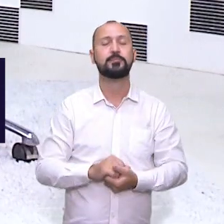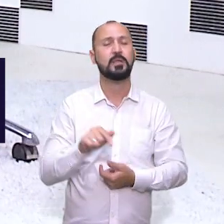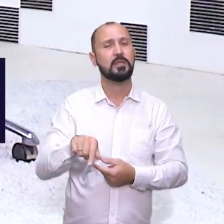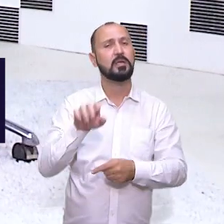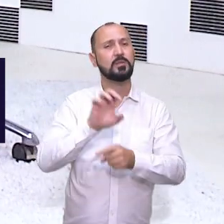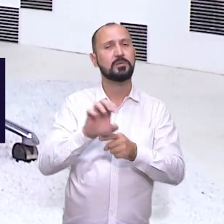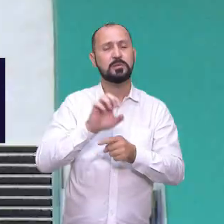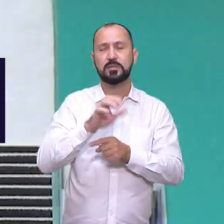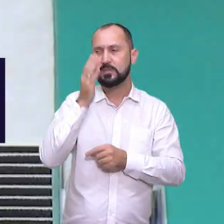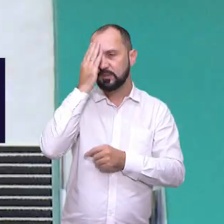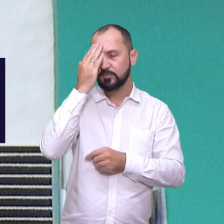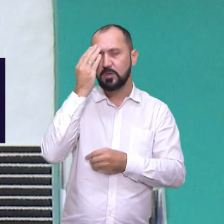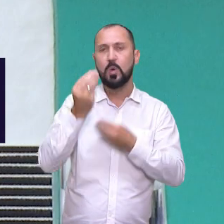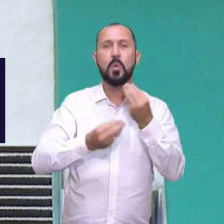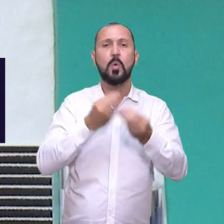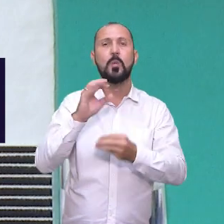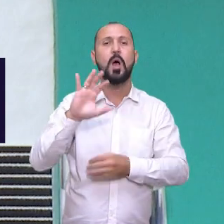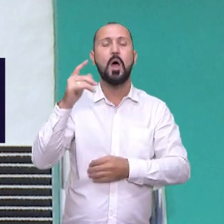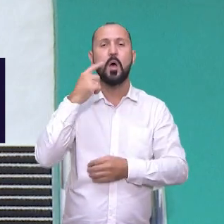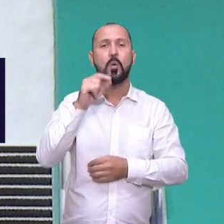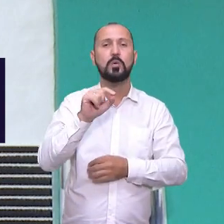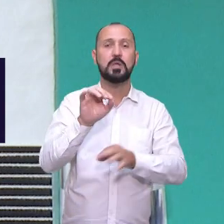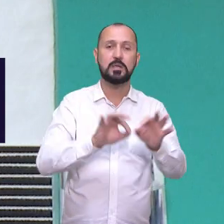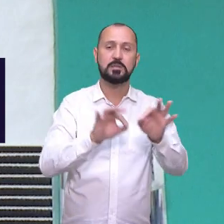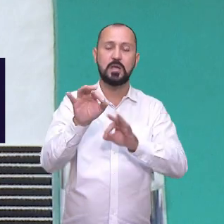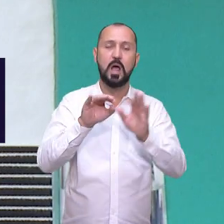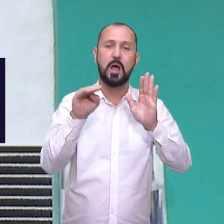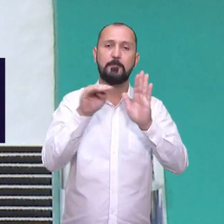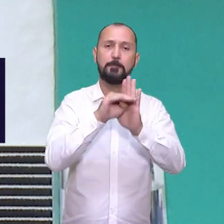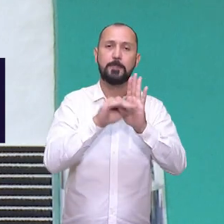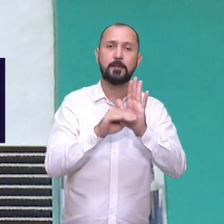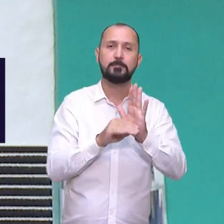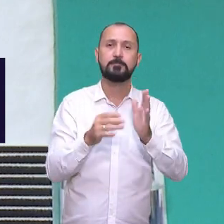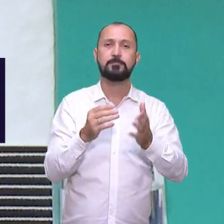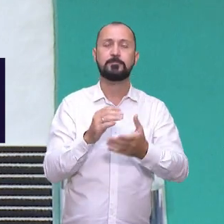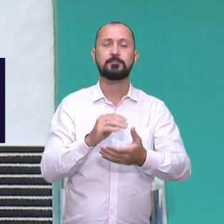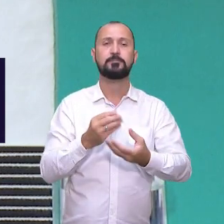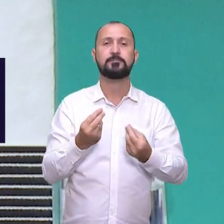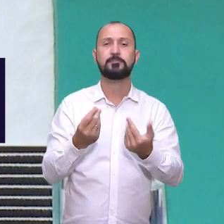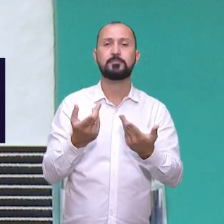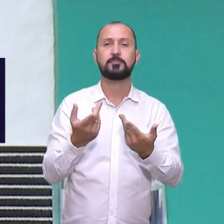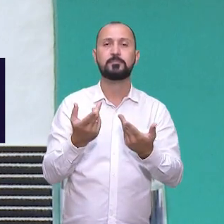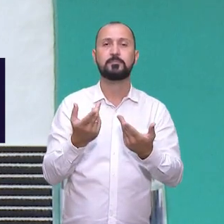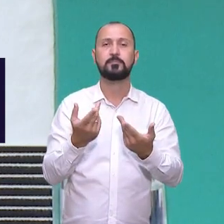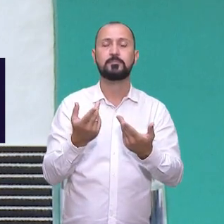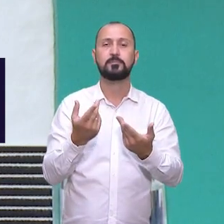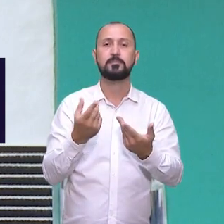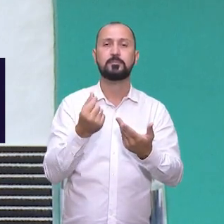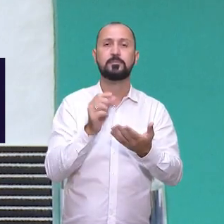desses recursos. Aqui no estado, o senhor sabe me dizer como que funciona essa organização,